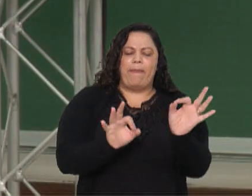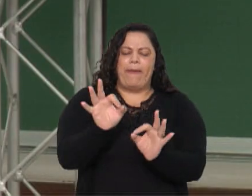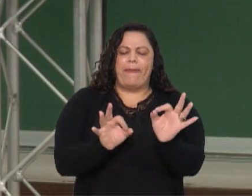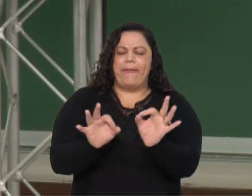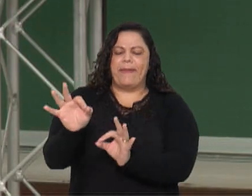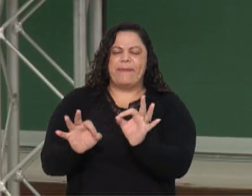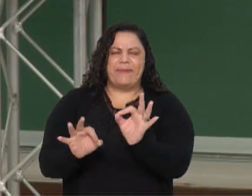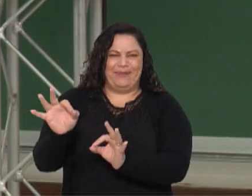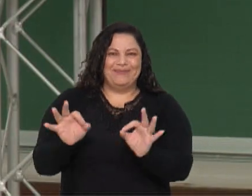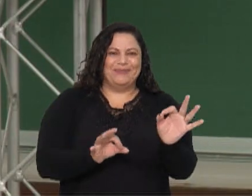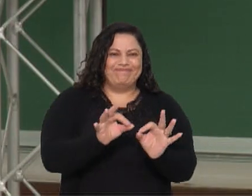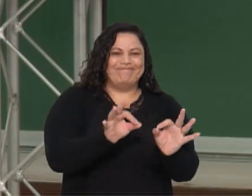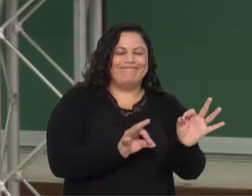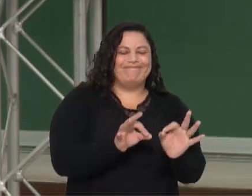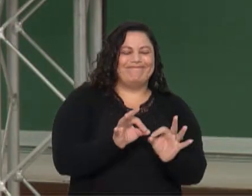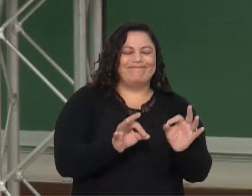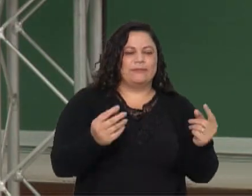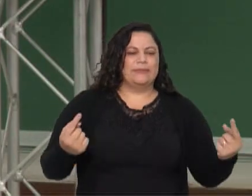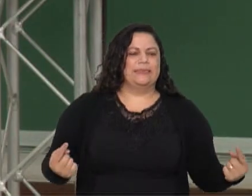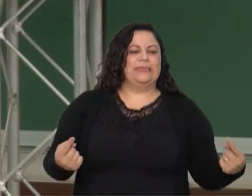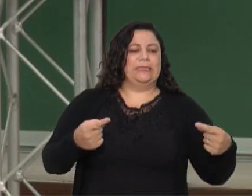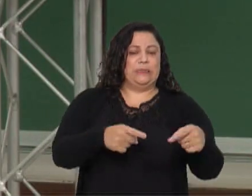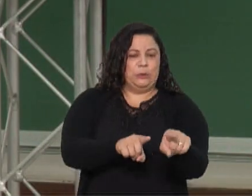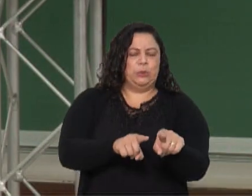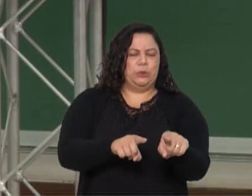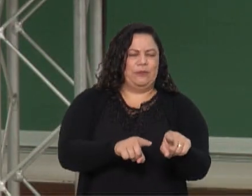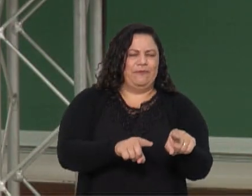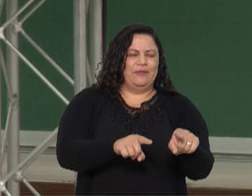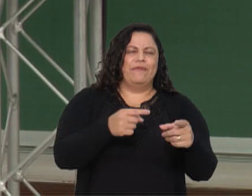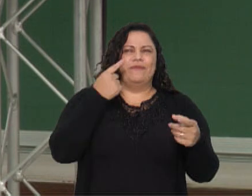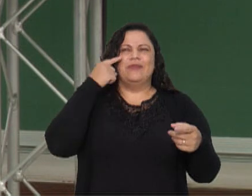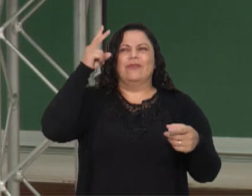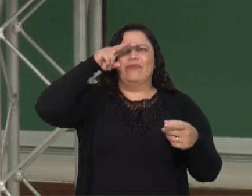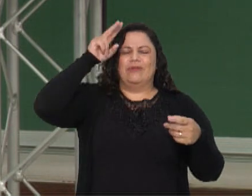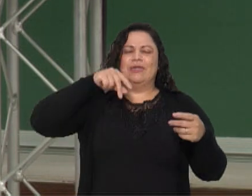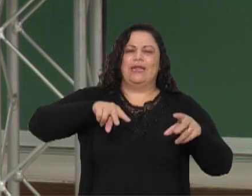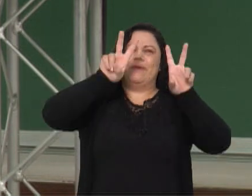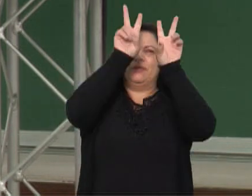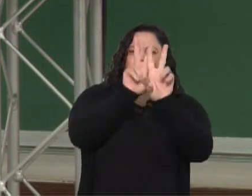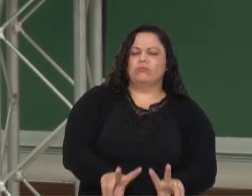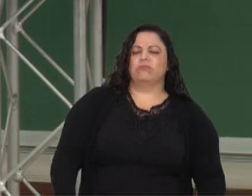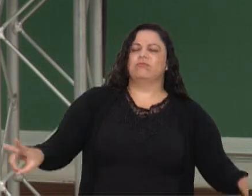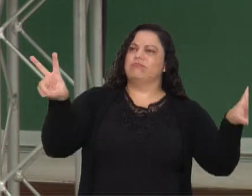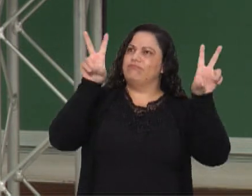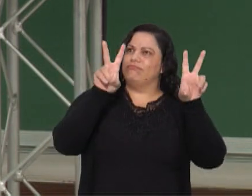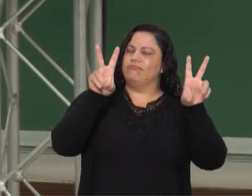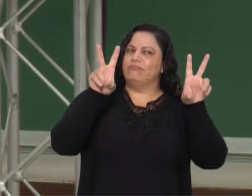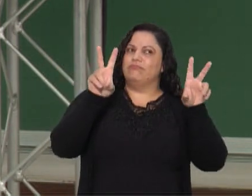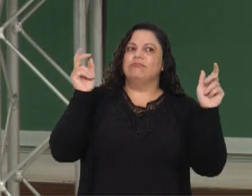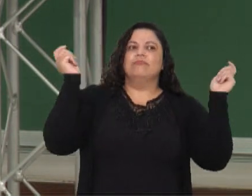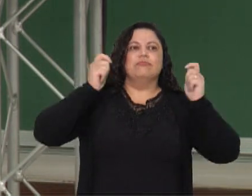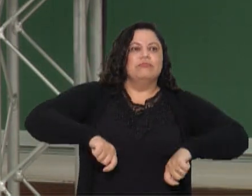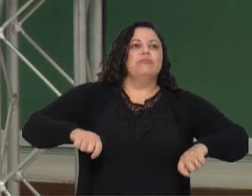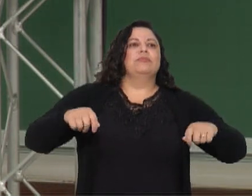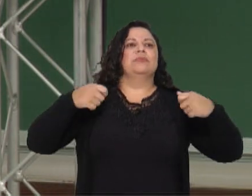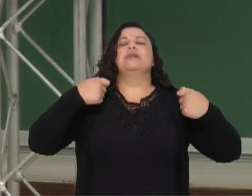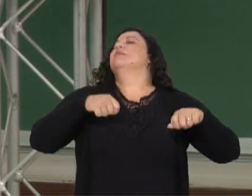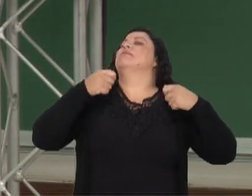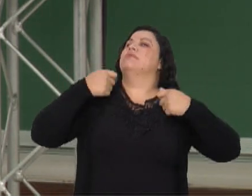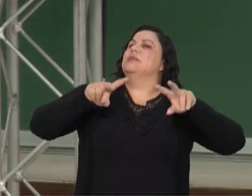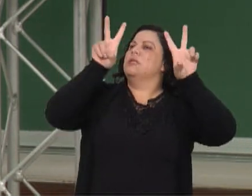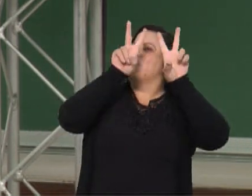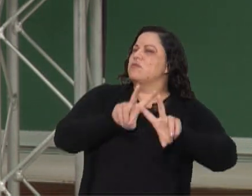dos desafios, né, como a Lina teve da visão aqui, ó, aqui até aqui debaixo, ó, tá vendo que é vazado, pessoal? Dá para ver lá a 9